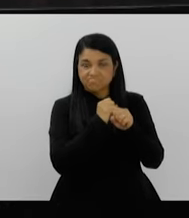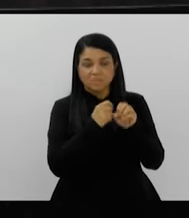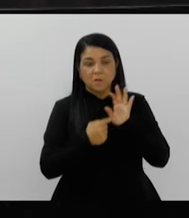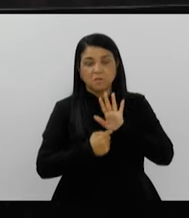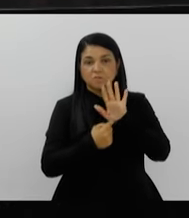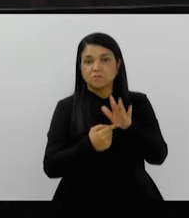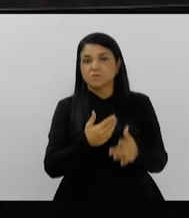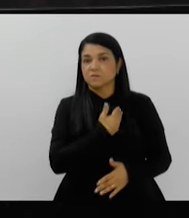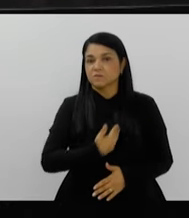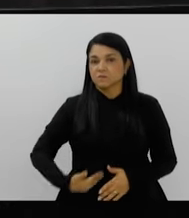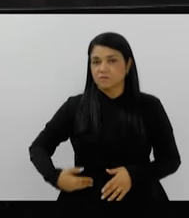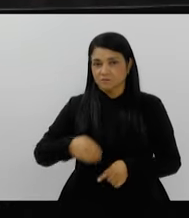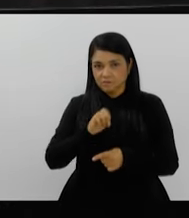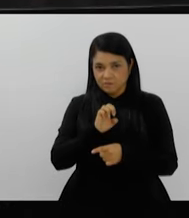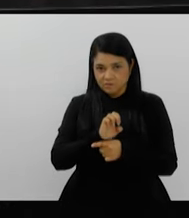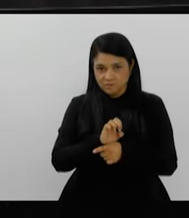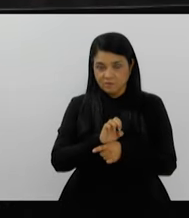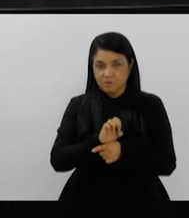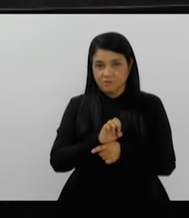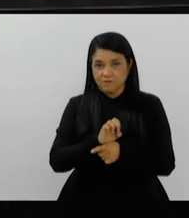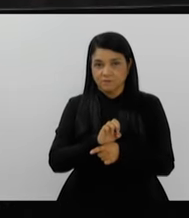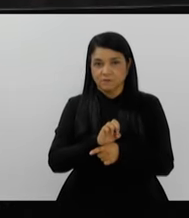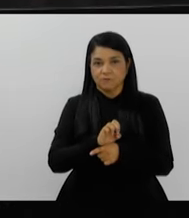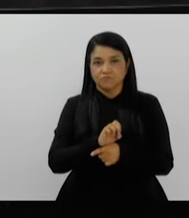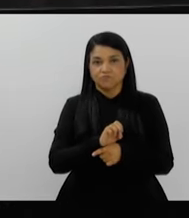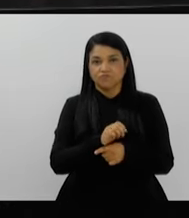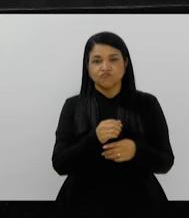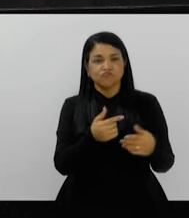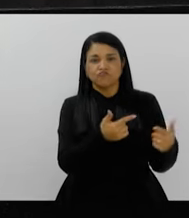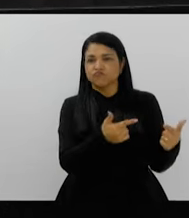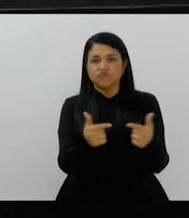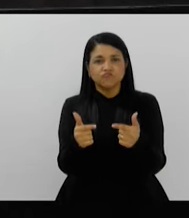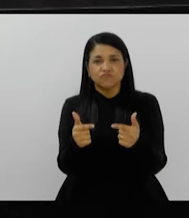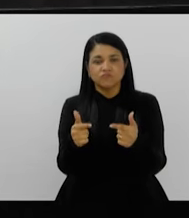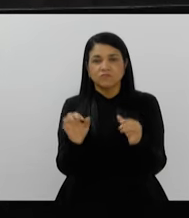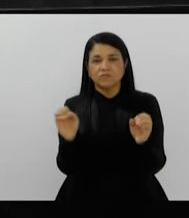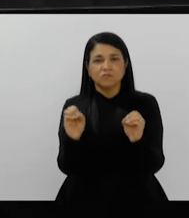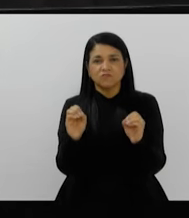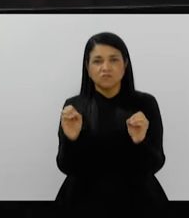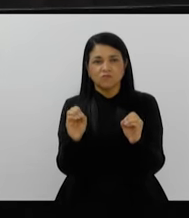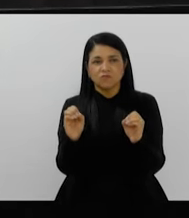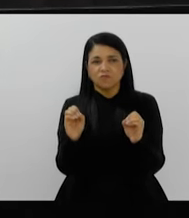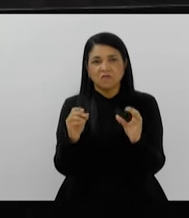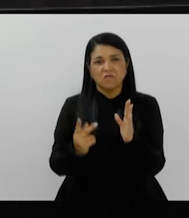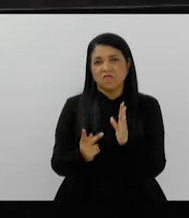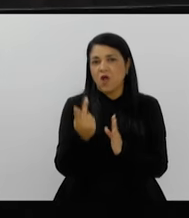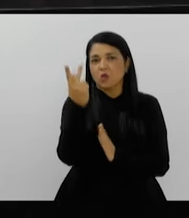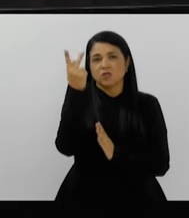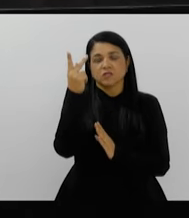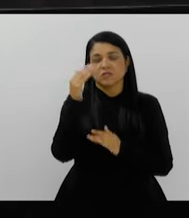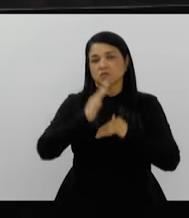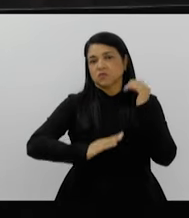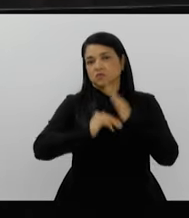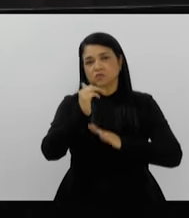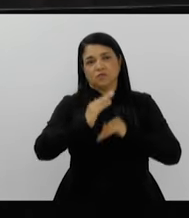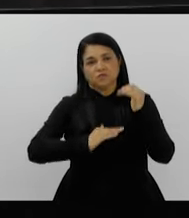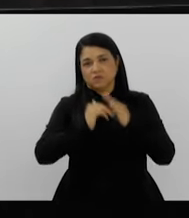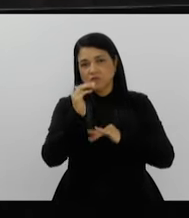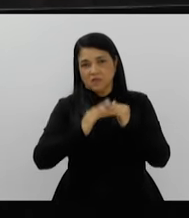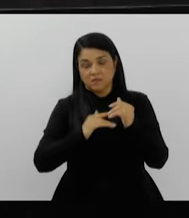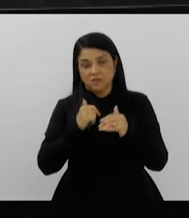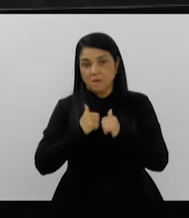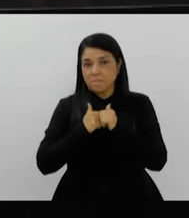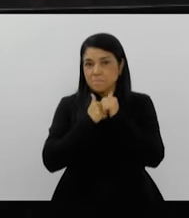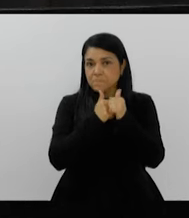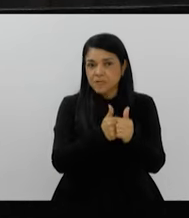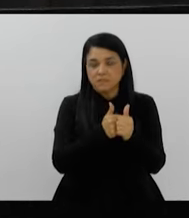governo do Estado, nem uma rubrica para a valorização dos profissionais e a perseguição